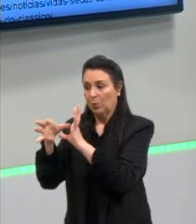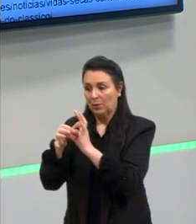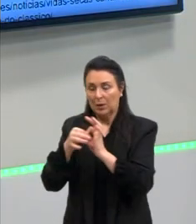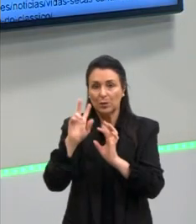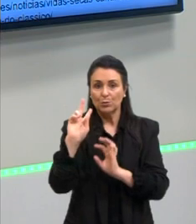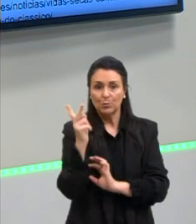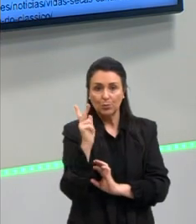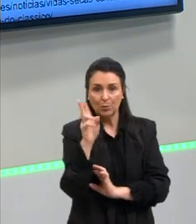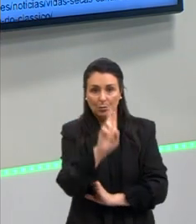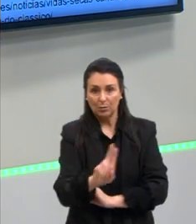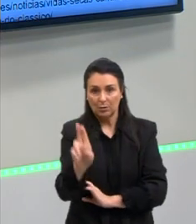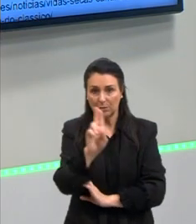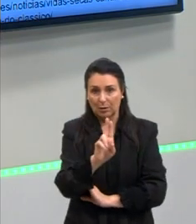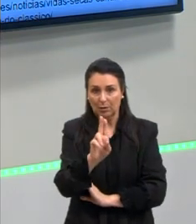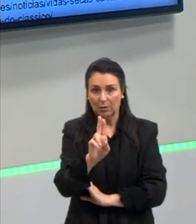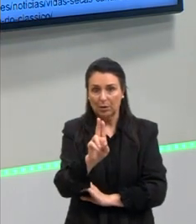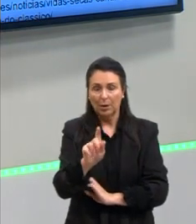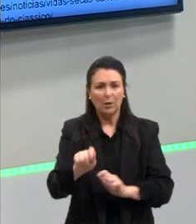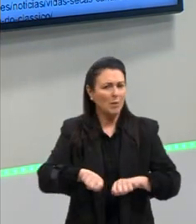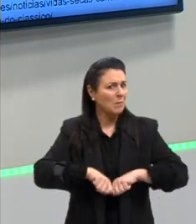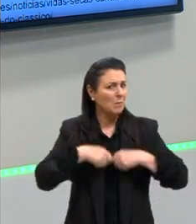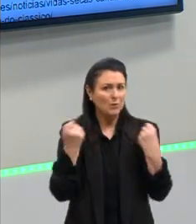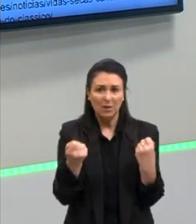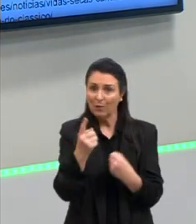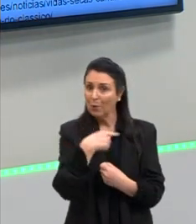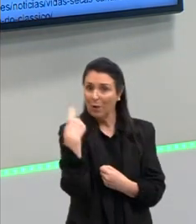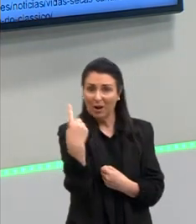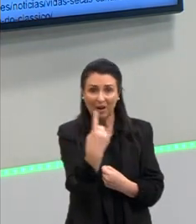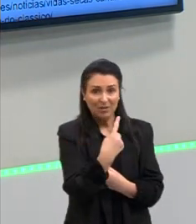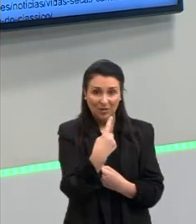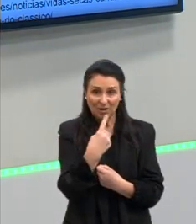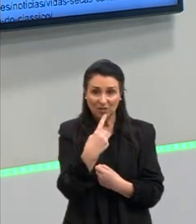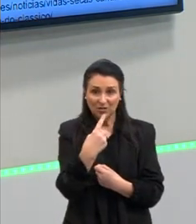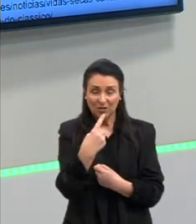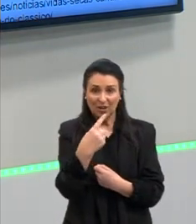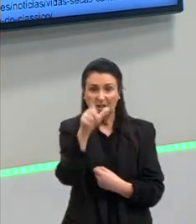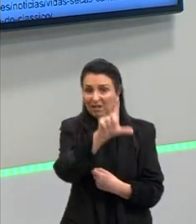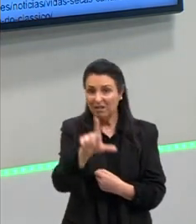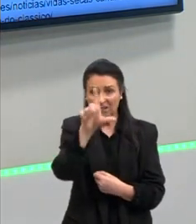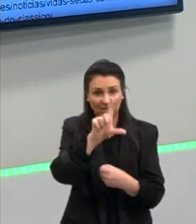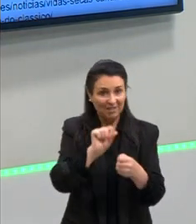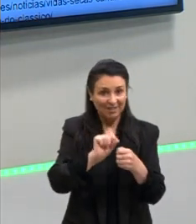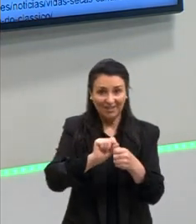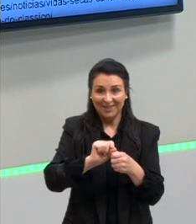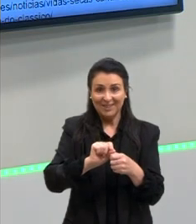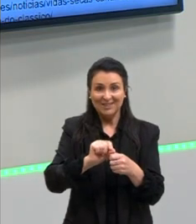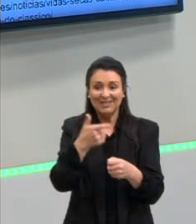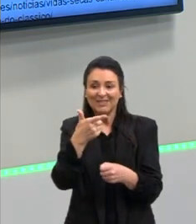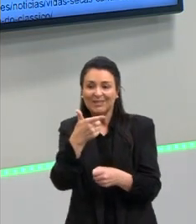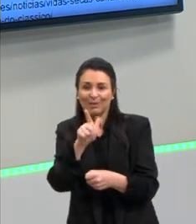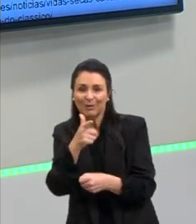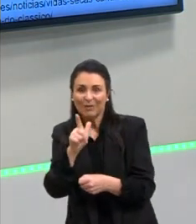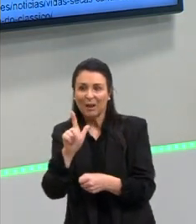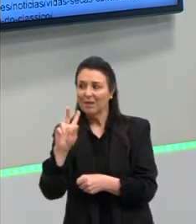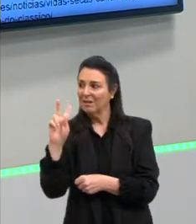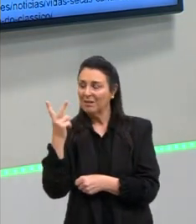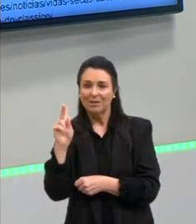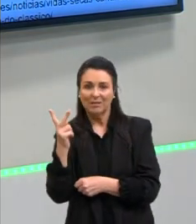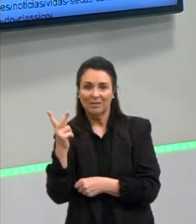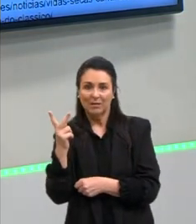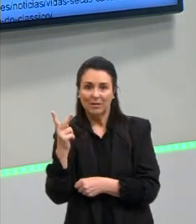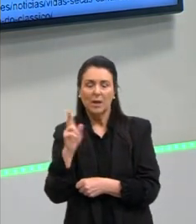histórico então é impossível a gente trabalhar sem o contexto histórico Porque que o friso tanto nisso sempre que a gente lê um